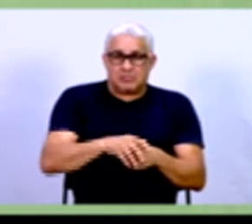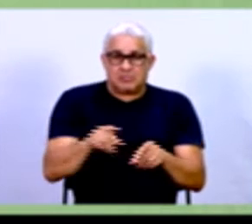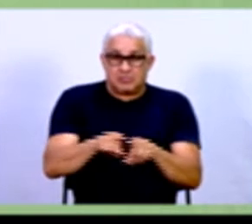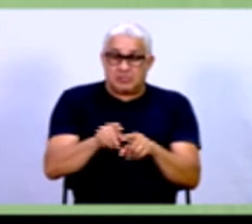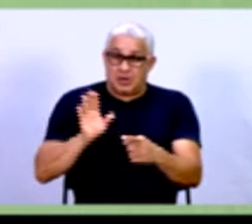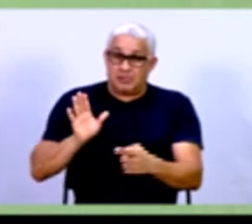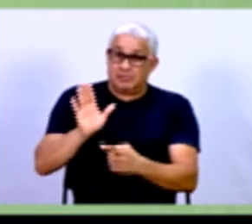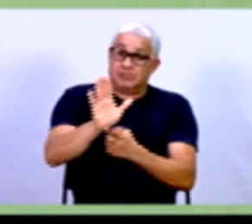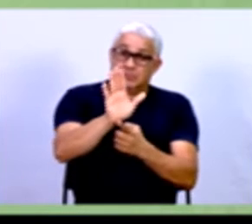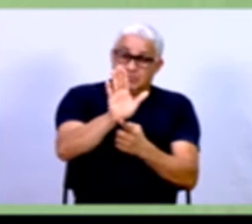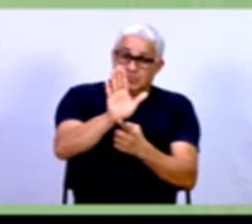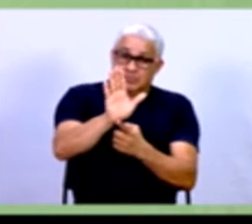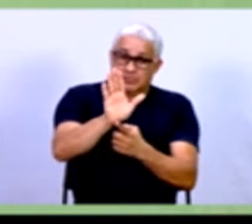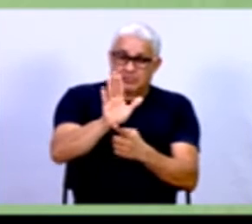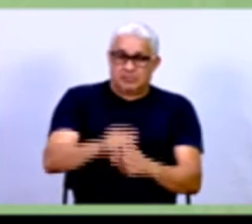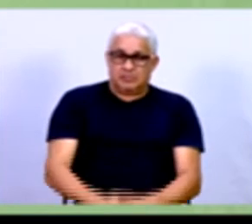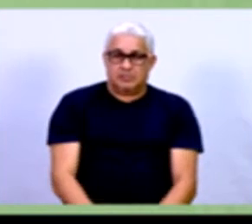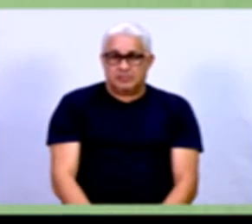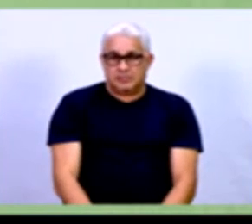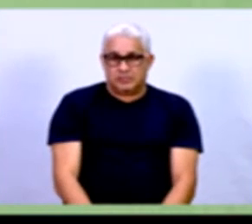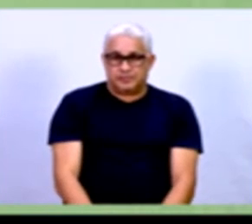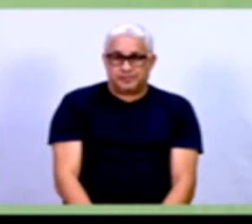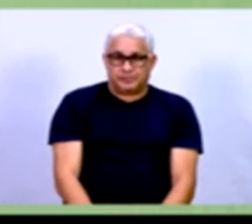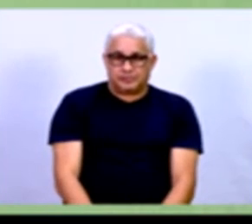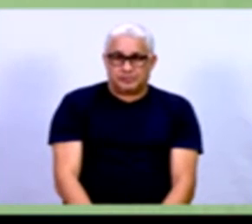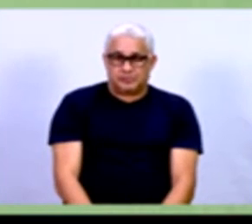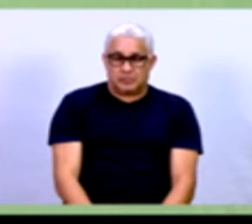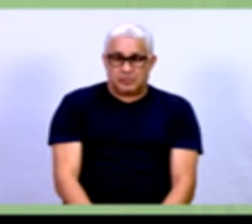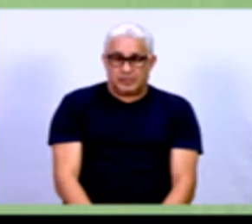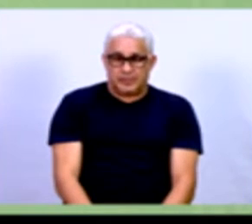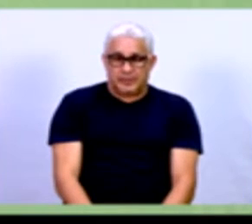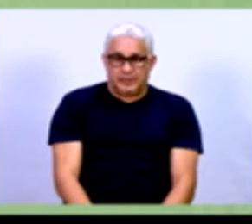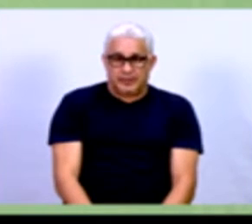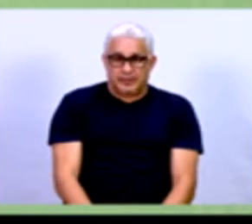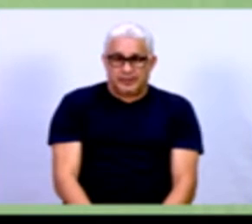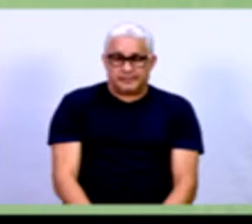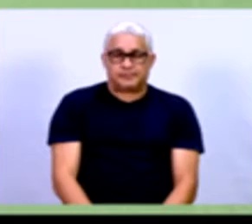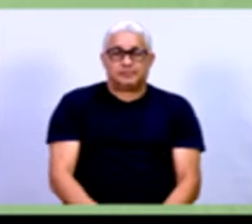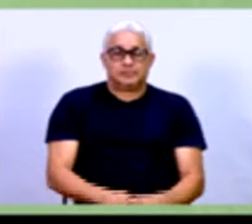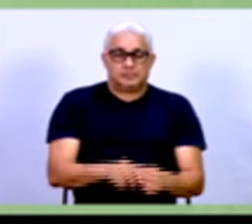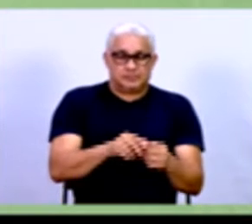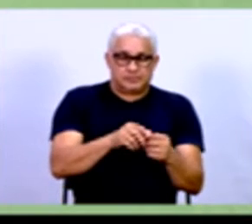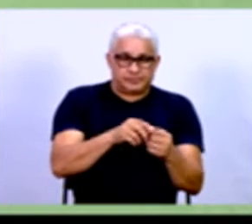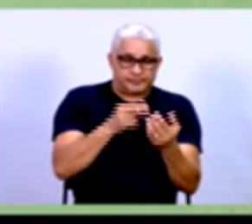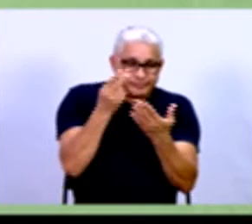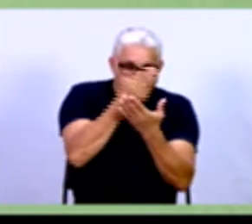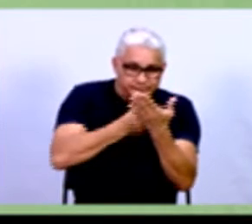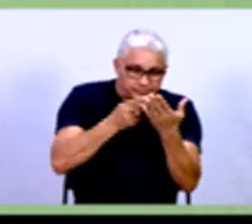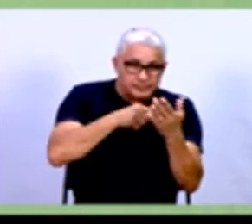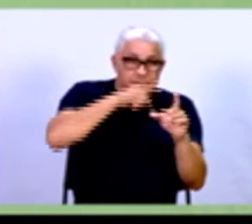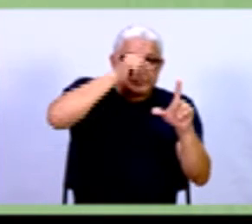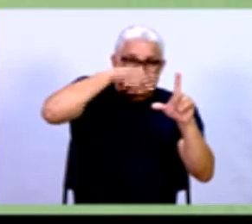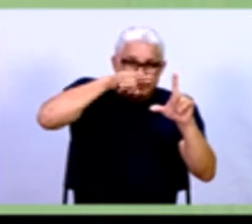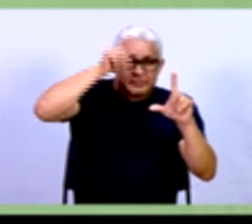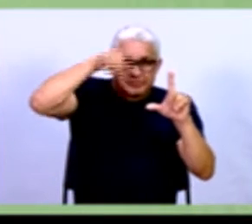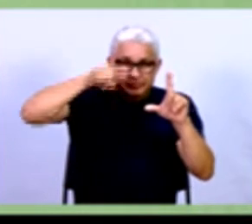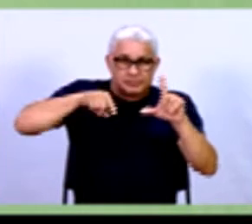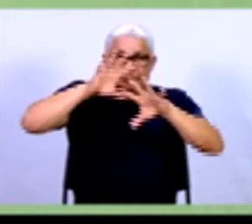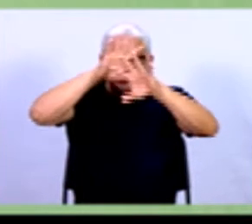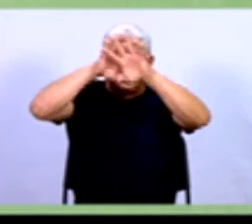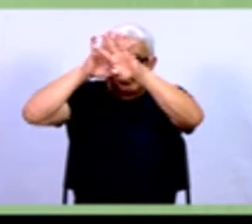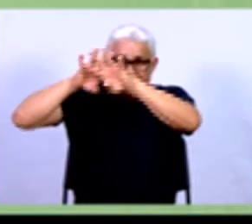dos resultados. Nessa fase são geralmente construídos gráficos e tabelas que sejam capazes de demonstrar